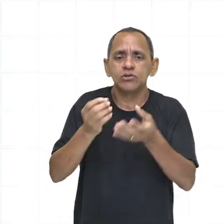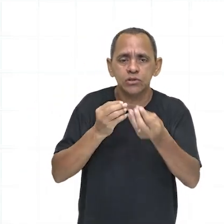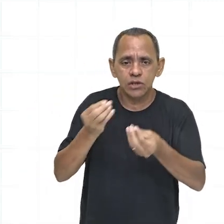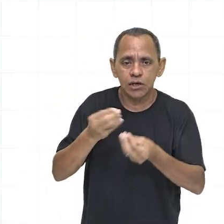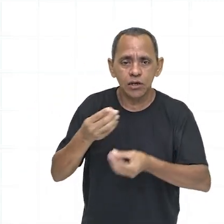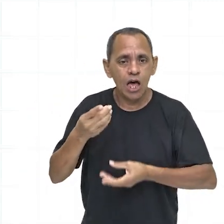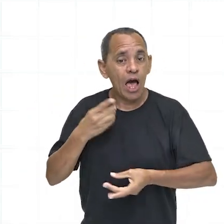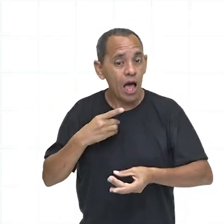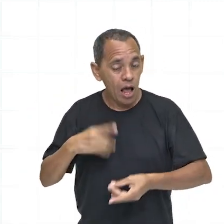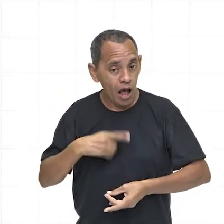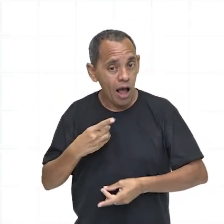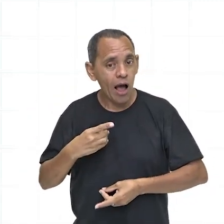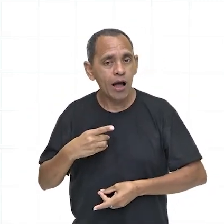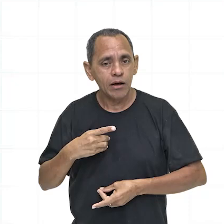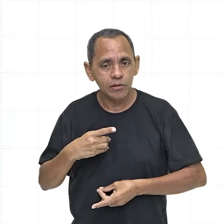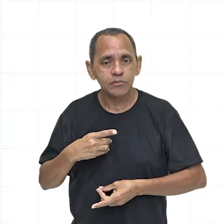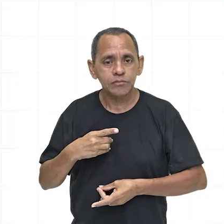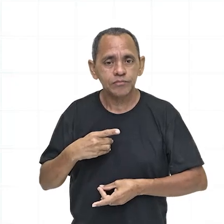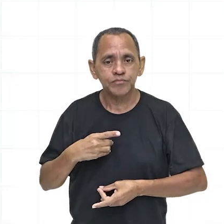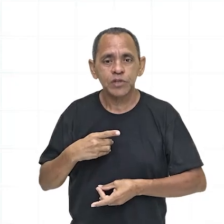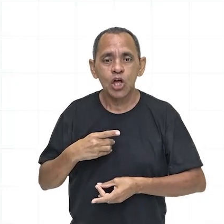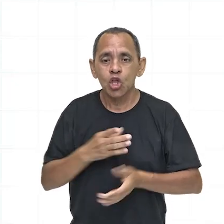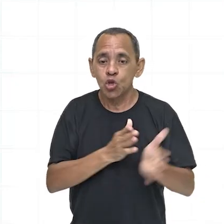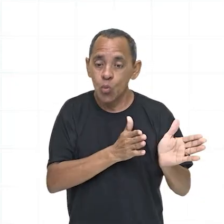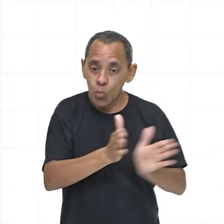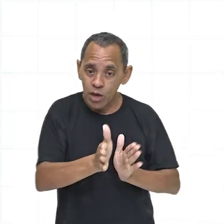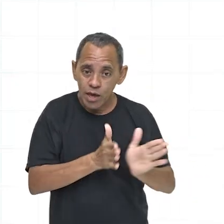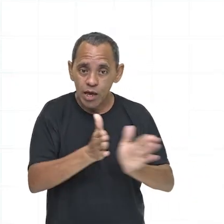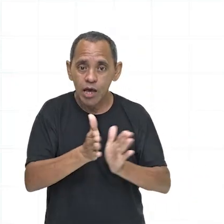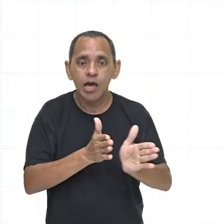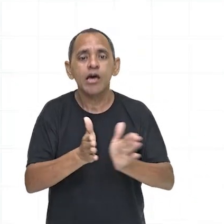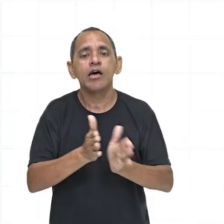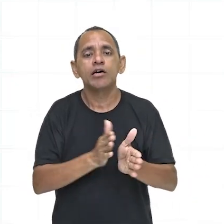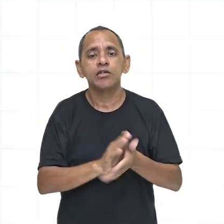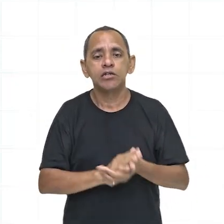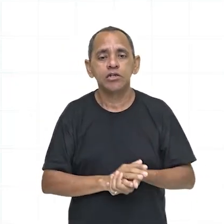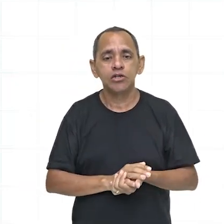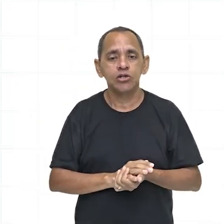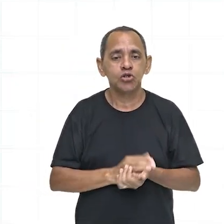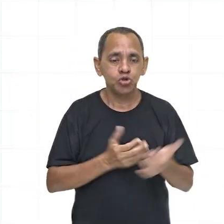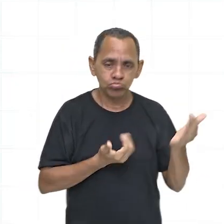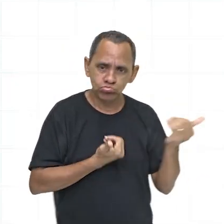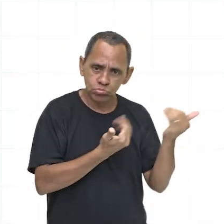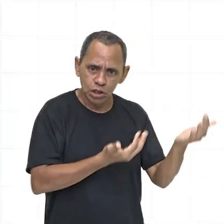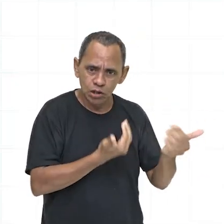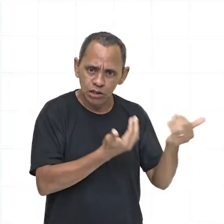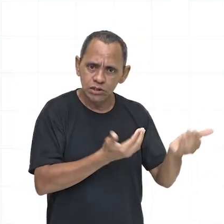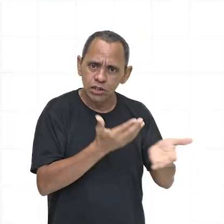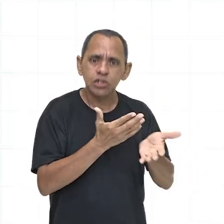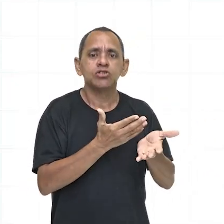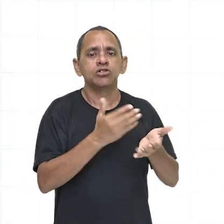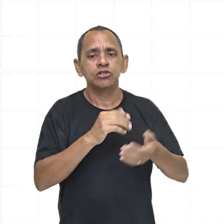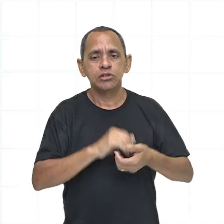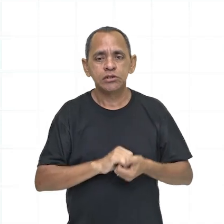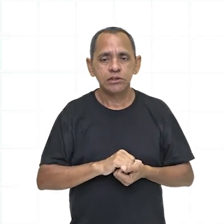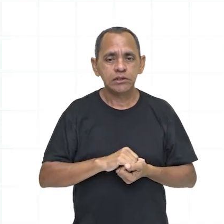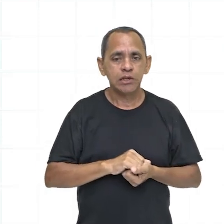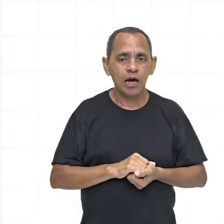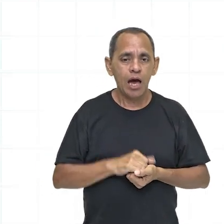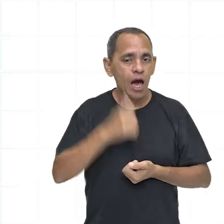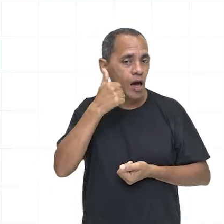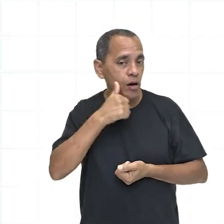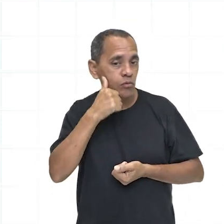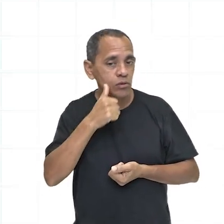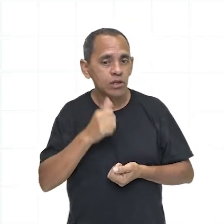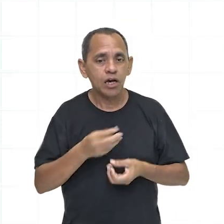principalmente durante a fase da adolescência. É quando ela começa, então, a gerar uma